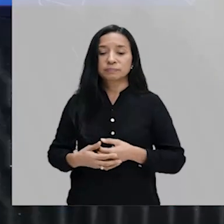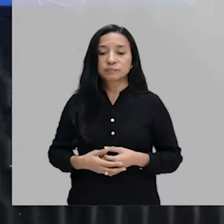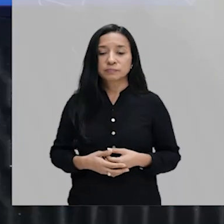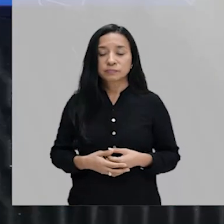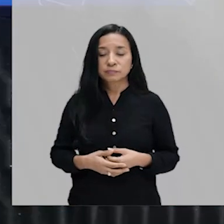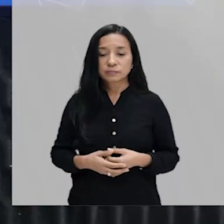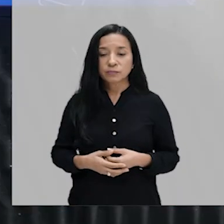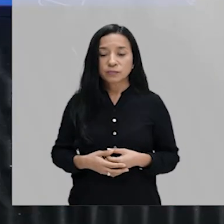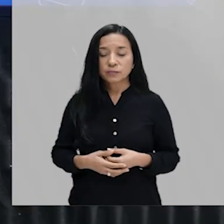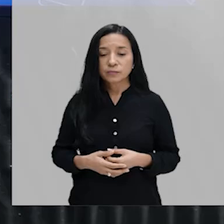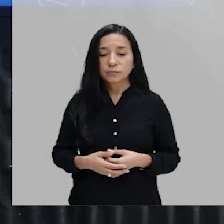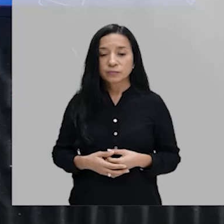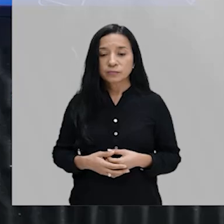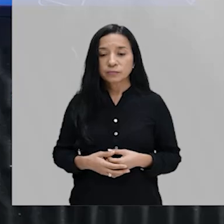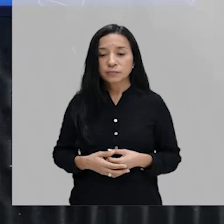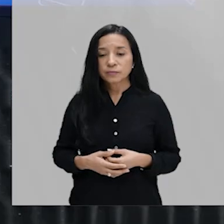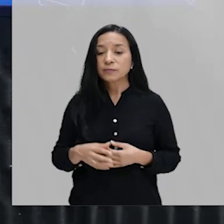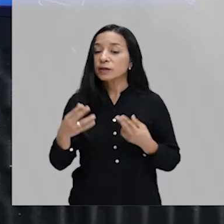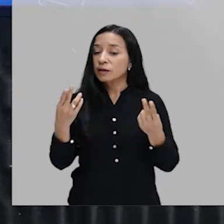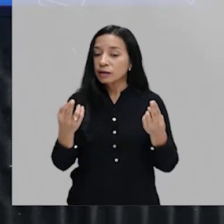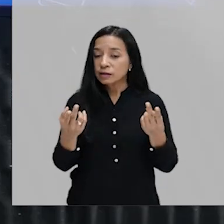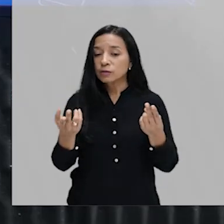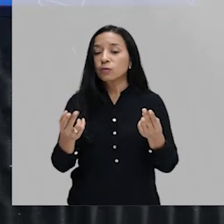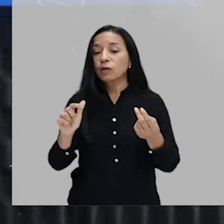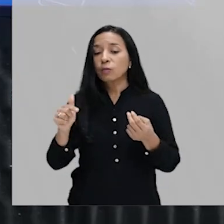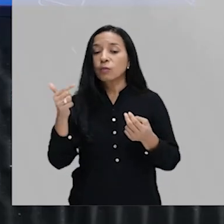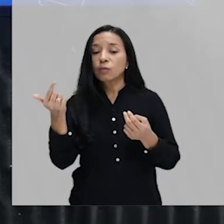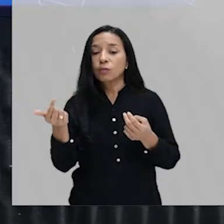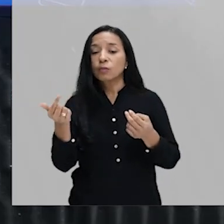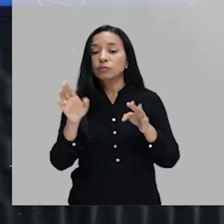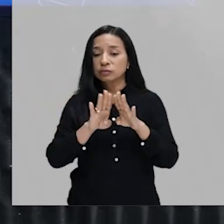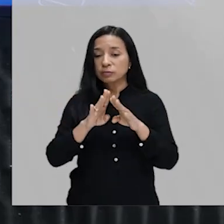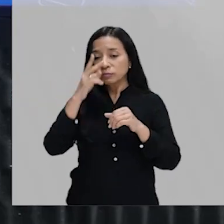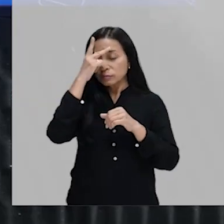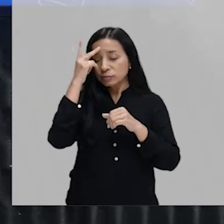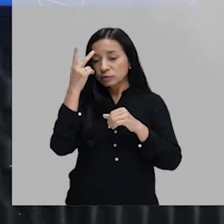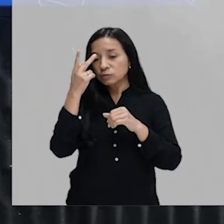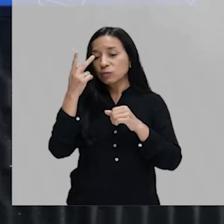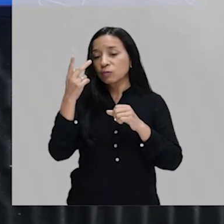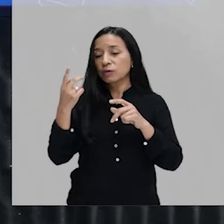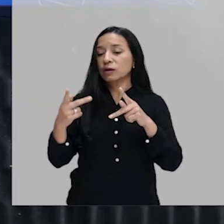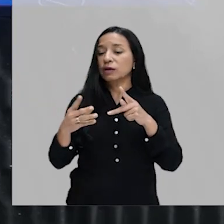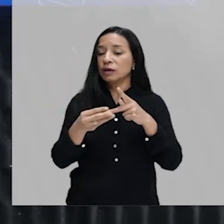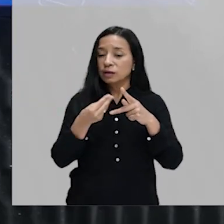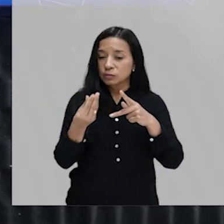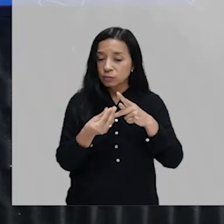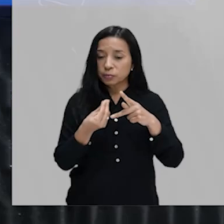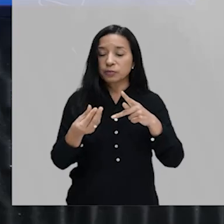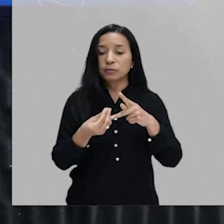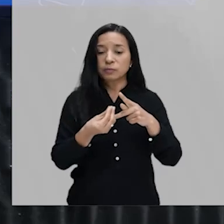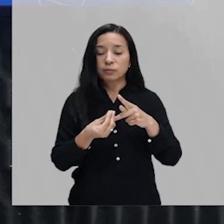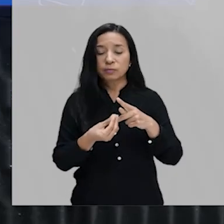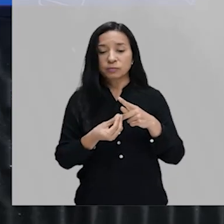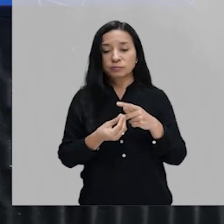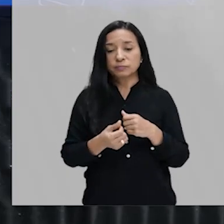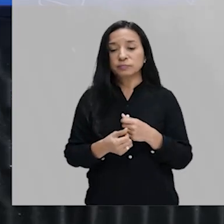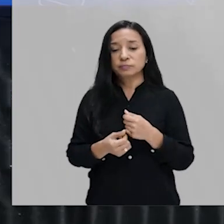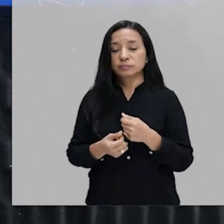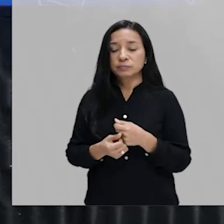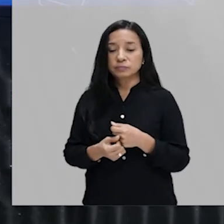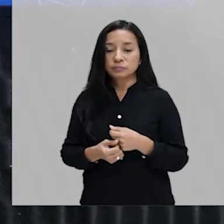ele, ela, si. E da mesma forma com os outros, né? Com as outras pessoas do plural. Nos,